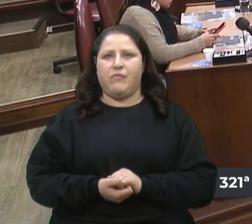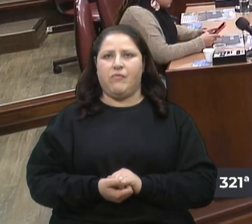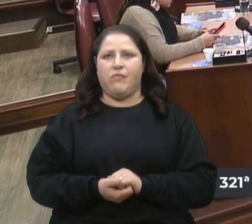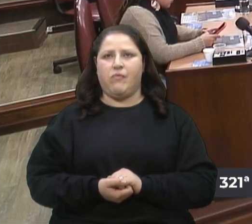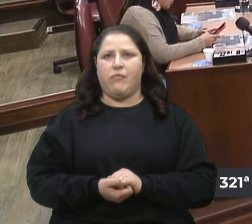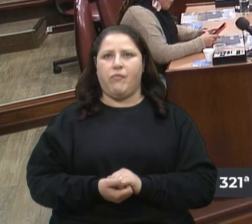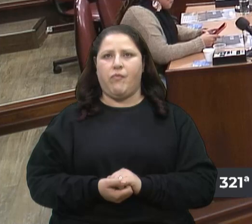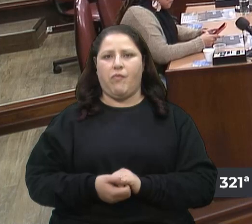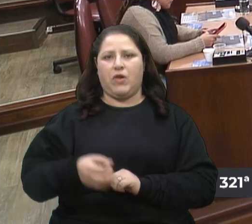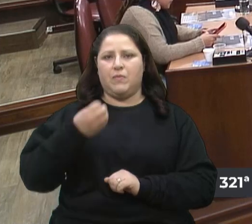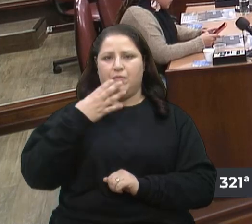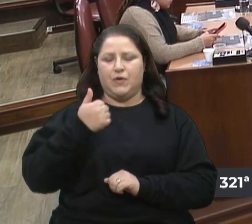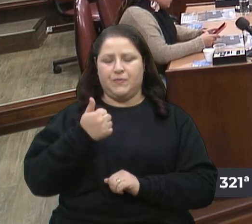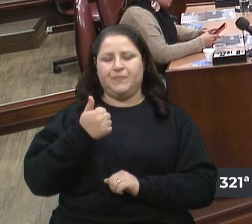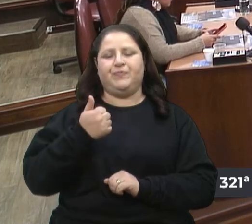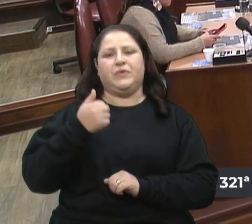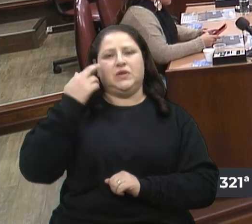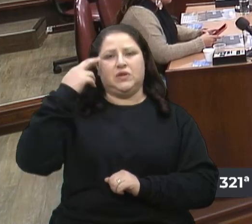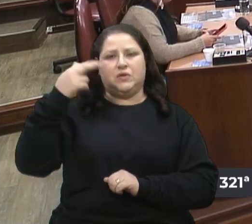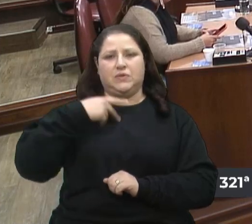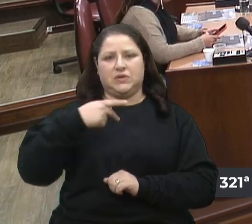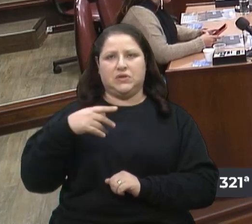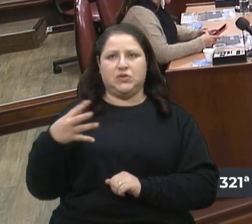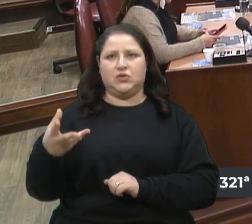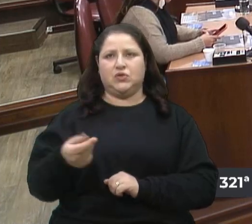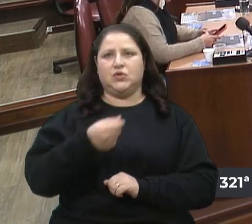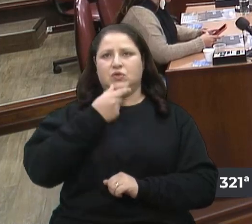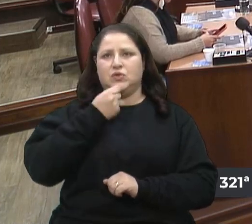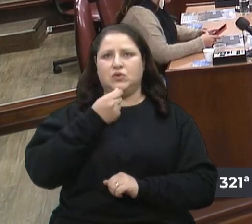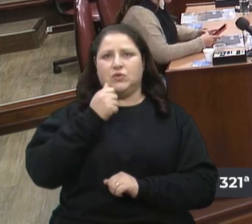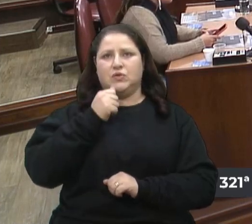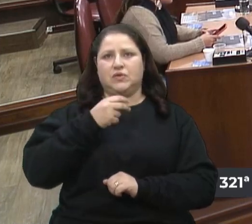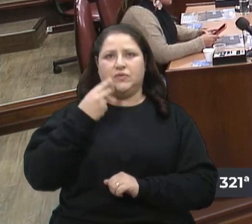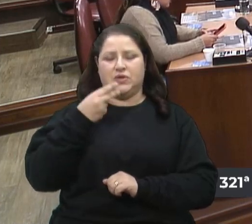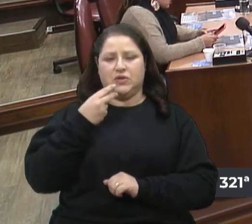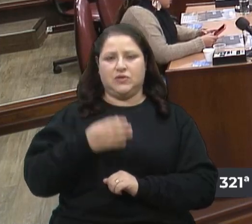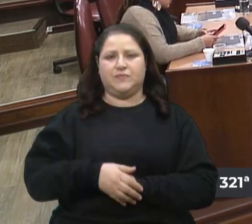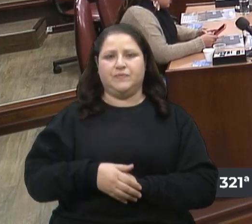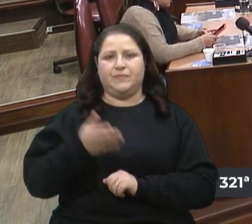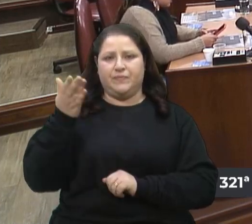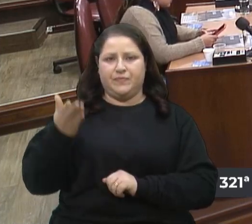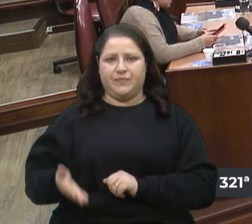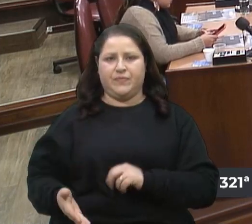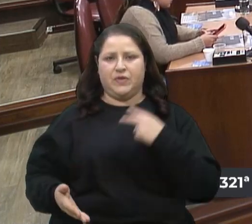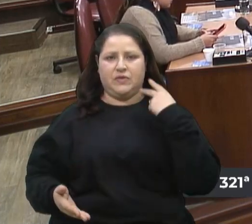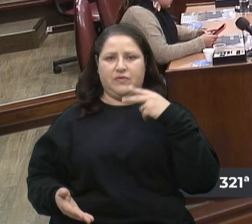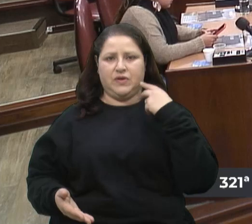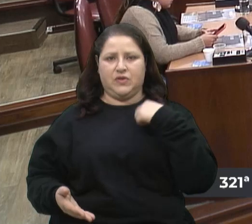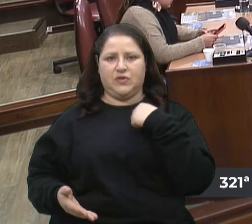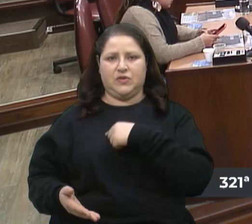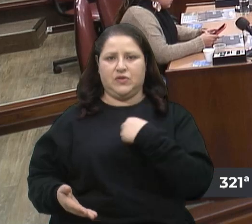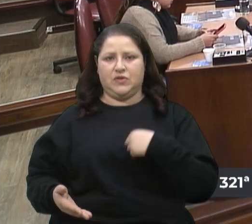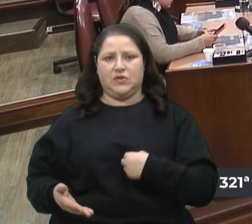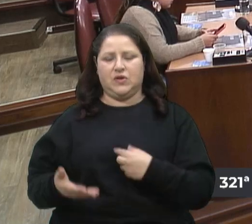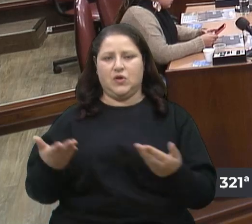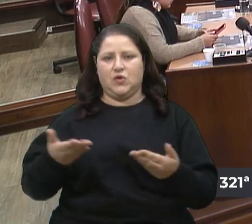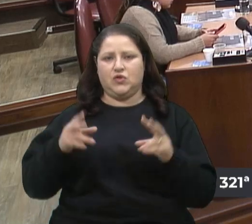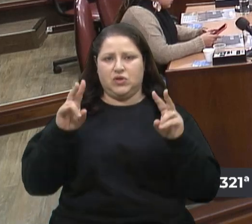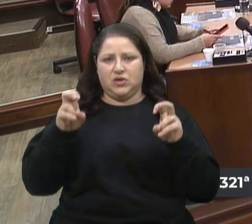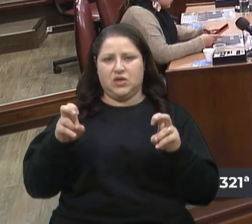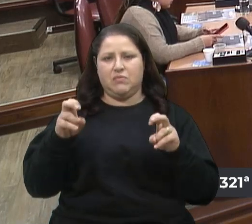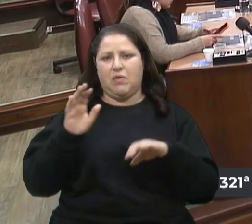Bom, senhor presidente, colegas vereadores, vereador Zanquim, um tema que o senhor aprofunda hoje na